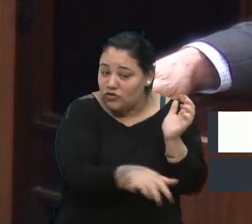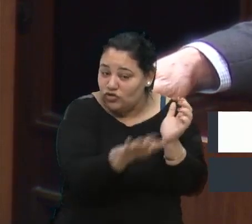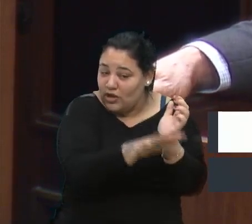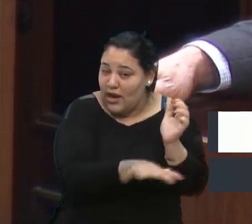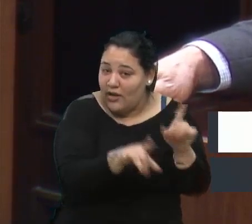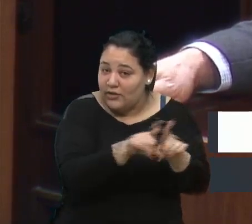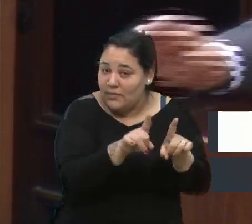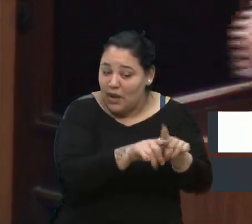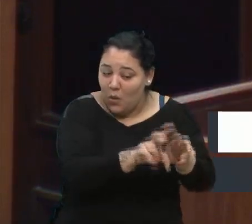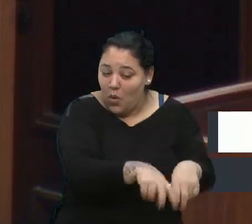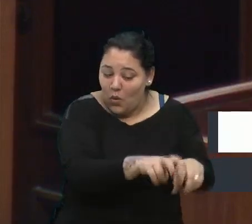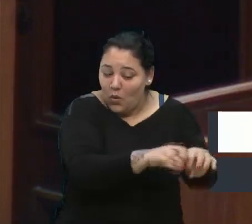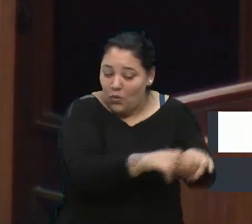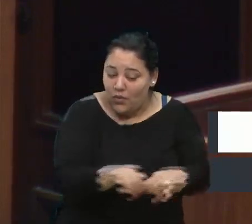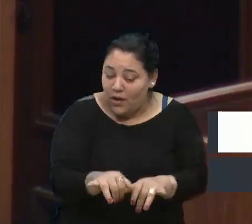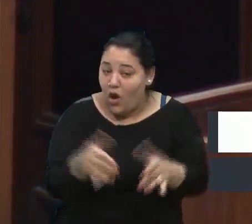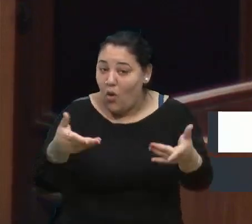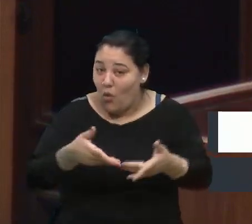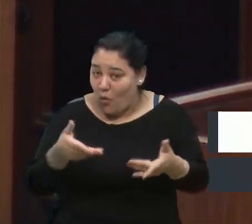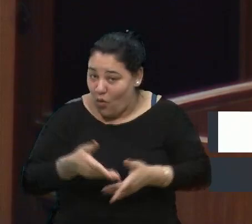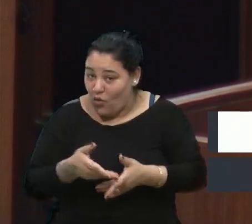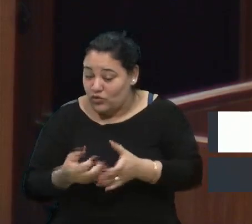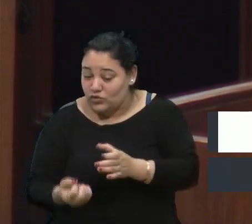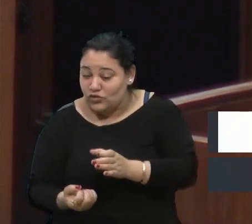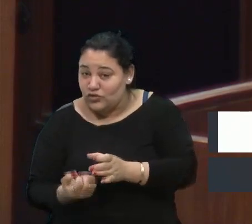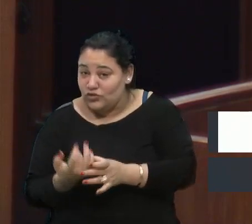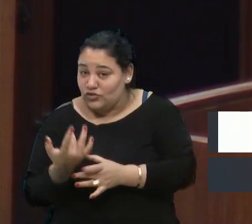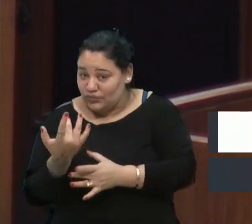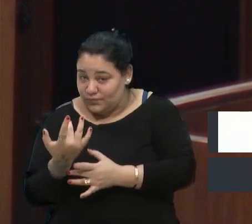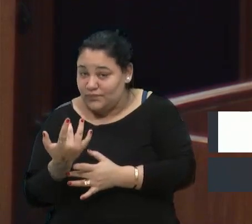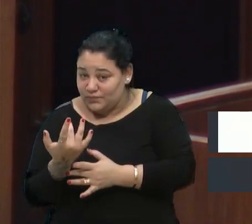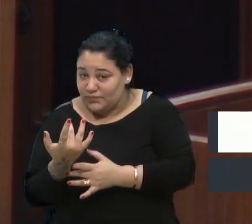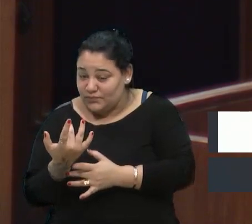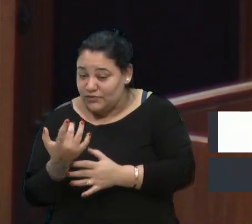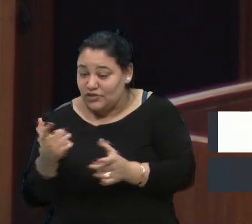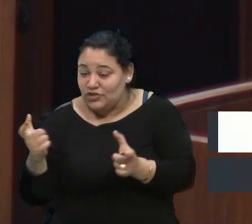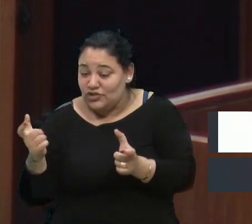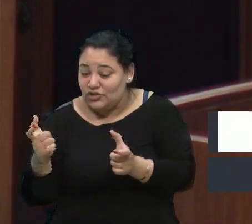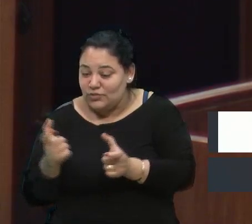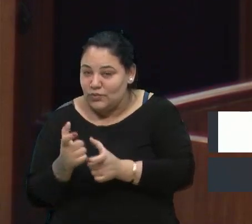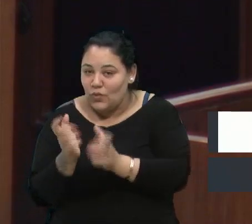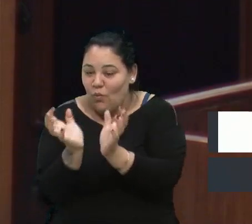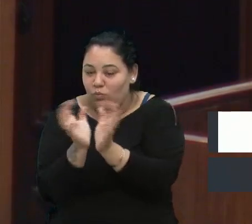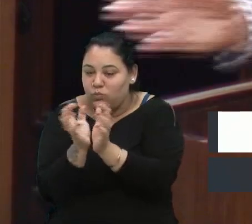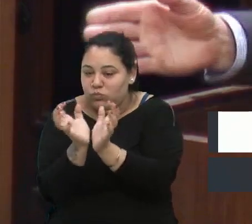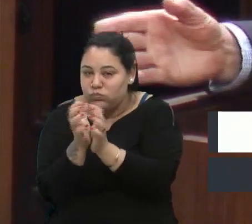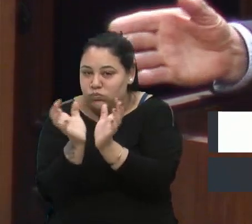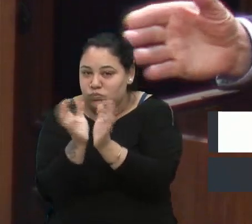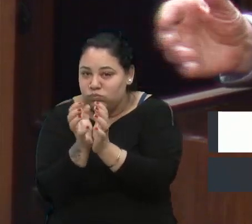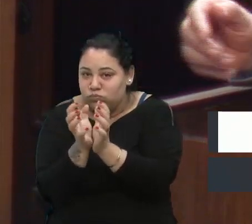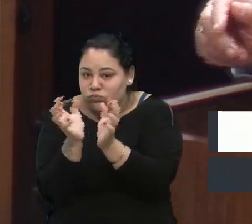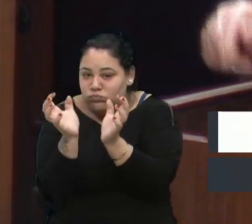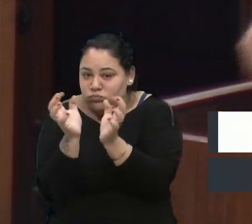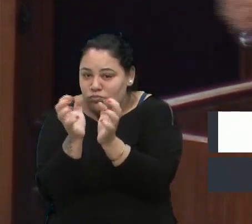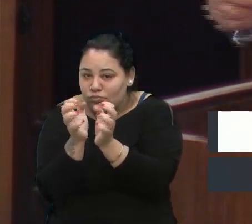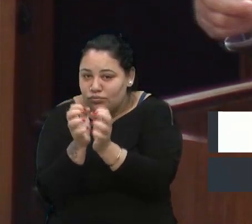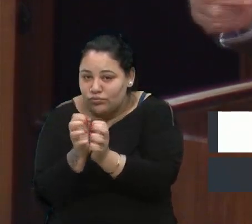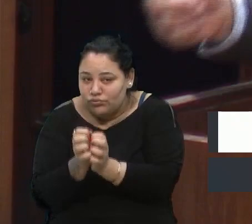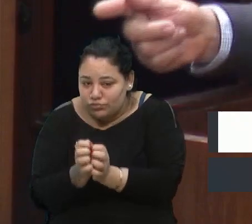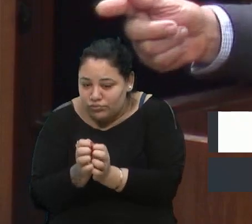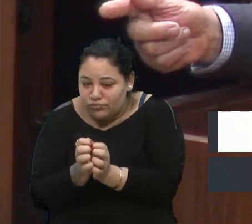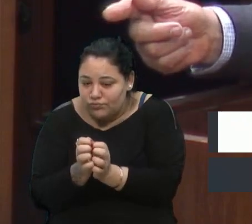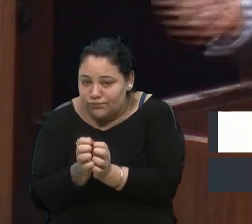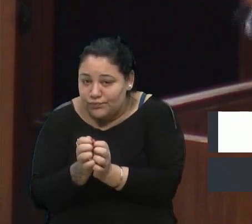da lavoura, ela diminuiu o tamanho, a qualidade, e talvez o preço suba, e vai subir